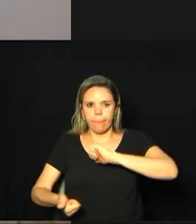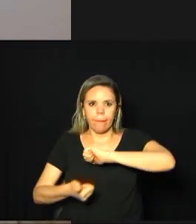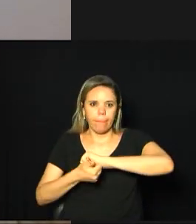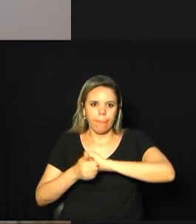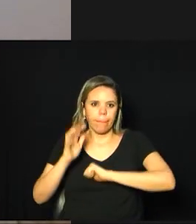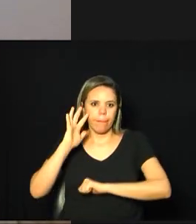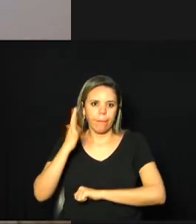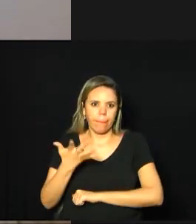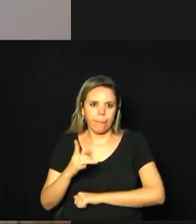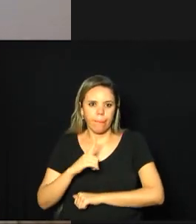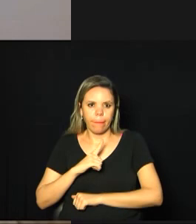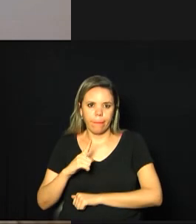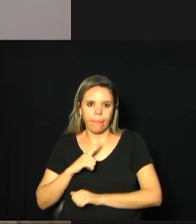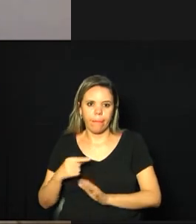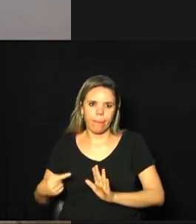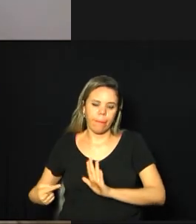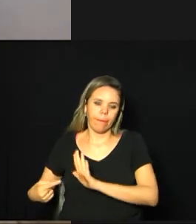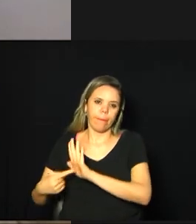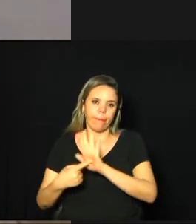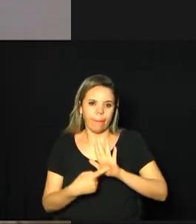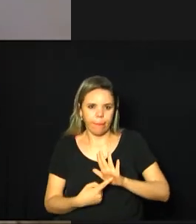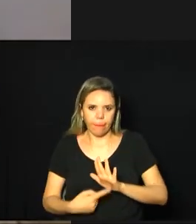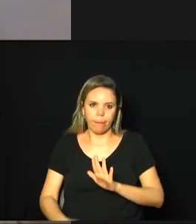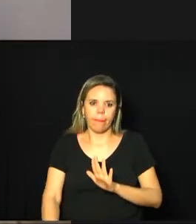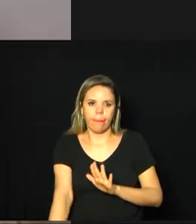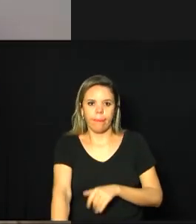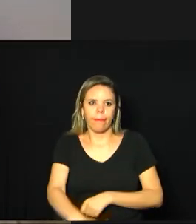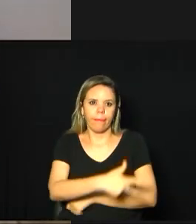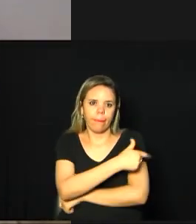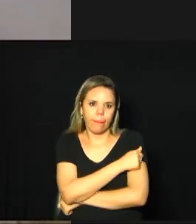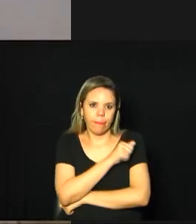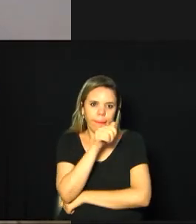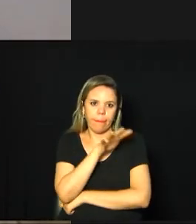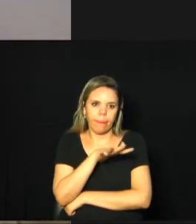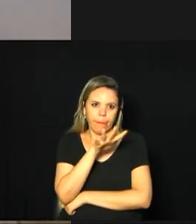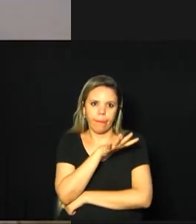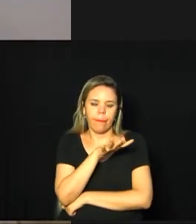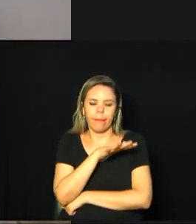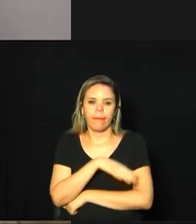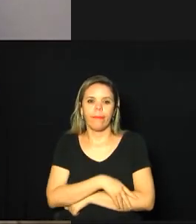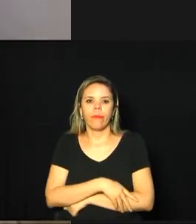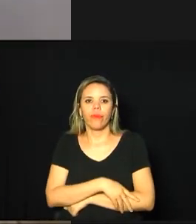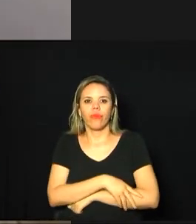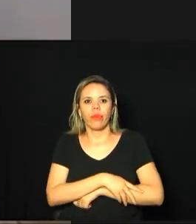os resultados que ela vem apresentando, né? As vacinas de uma maneira geral, todas elas.